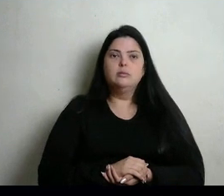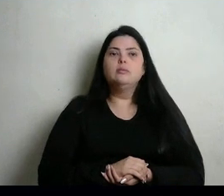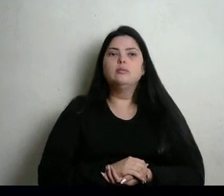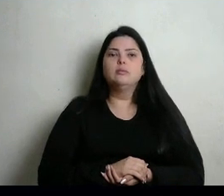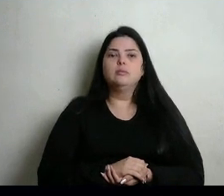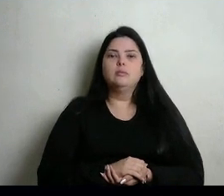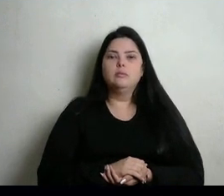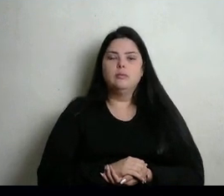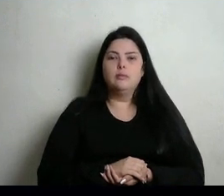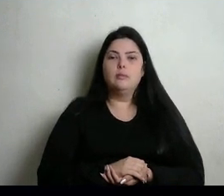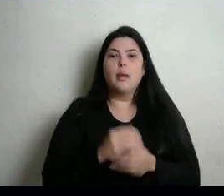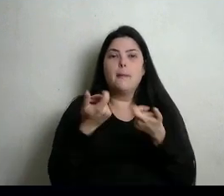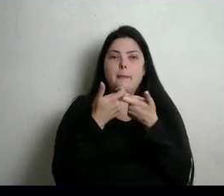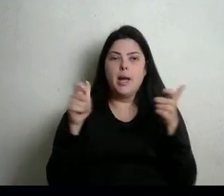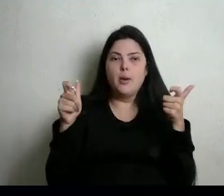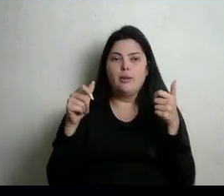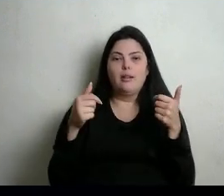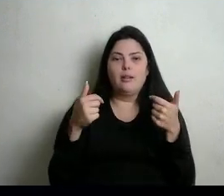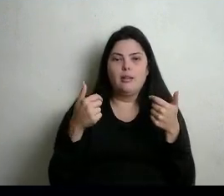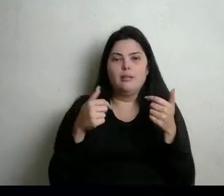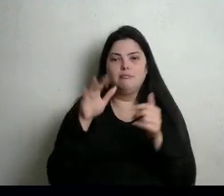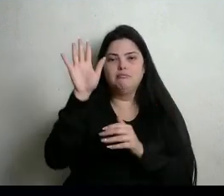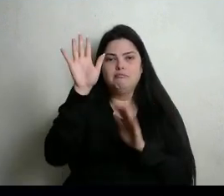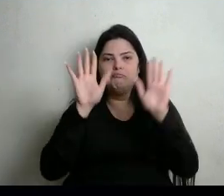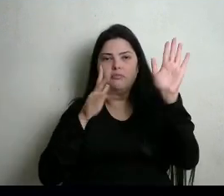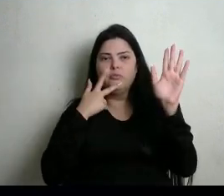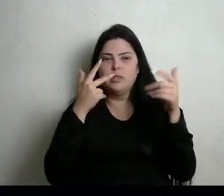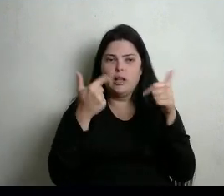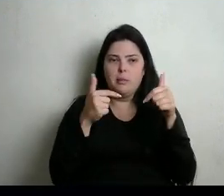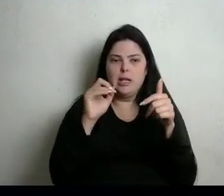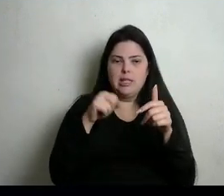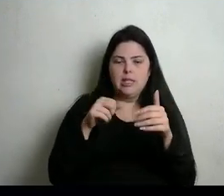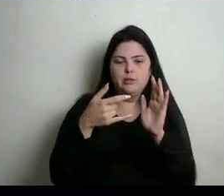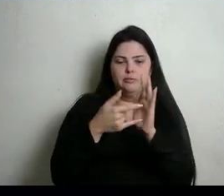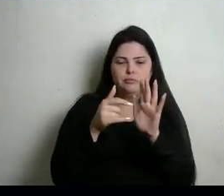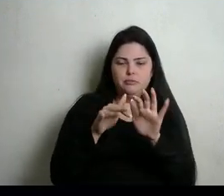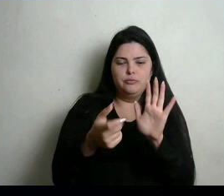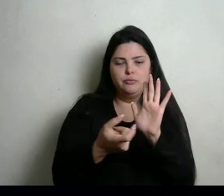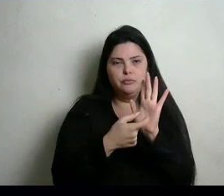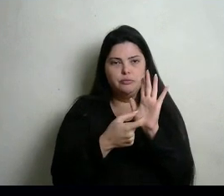A maioria das pessoas aqui levantou a mão, dizendo que trabalha com desenvolvimento de software.